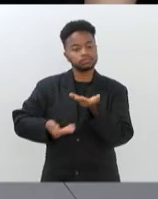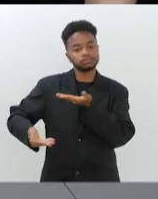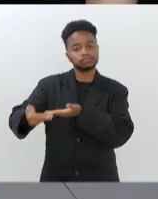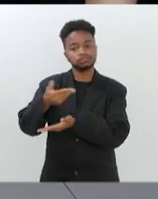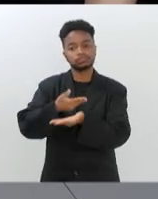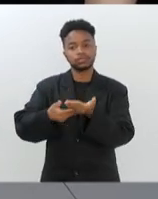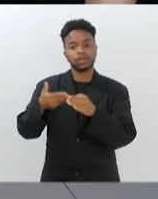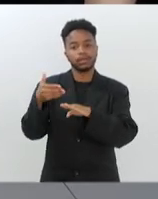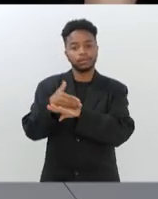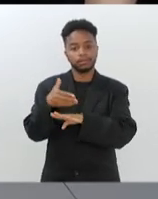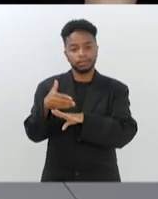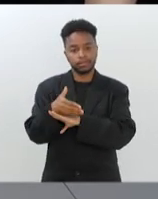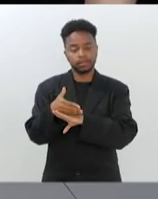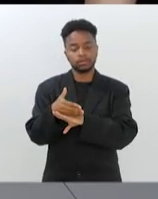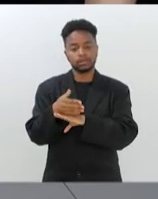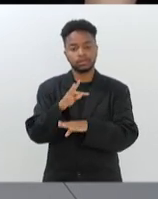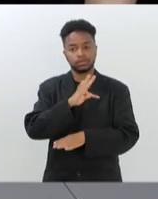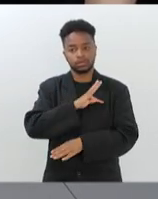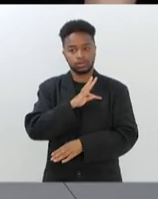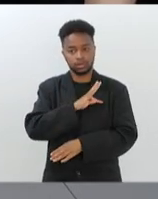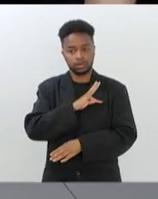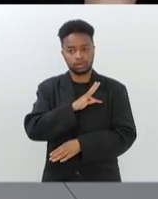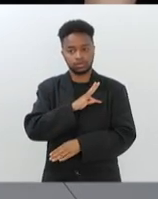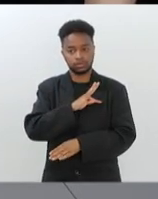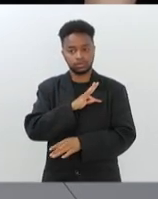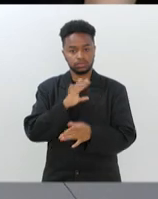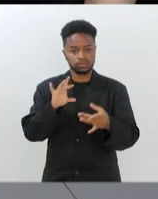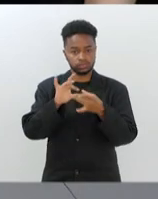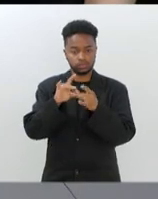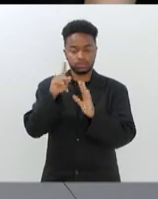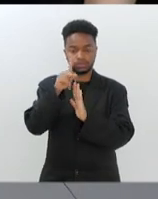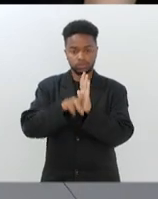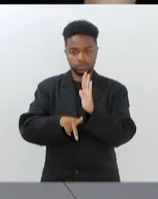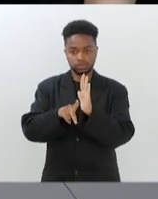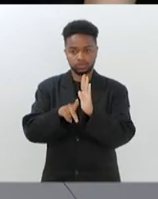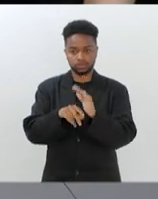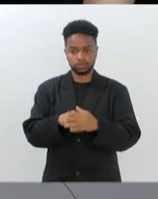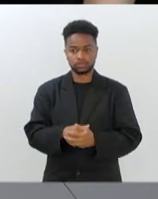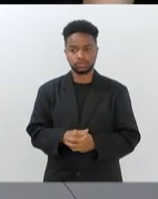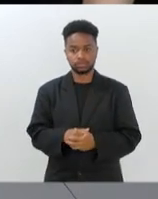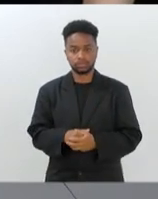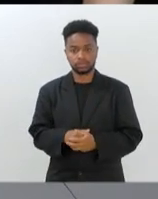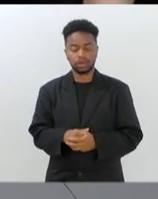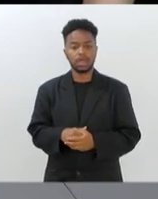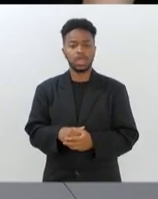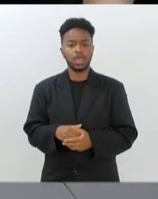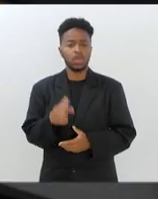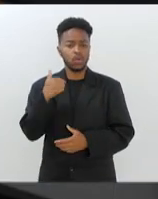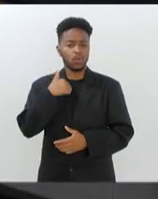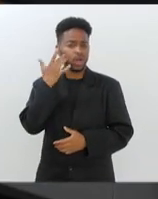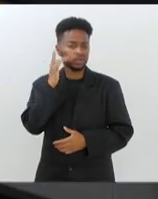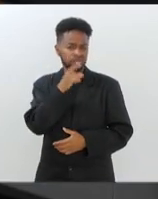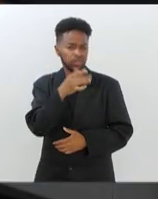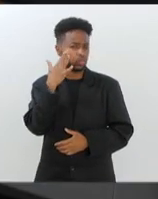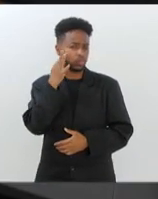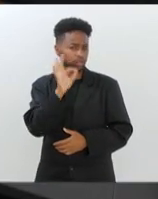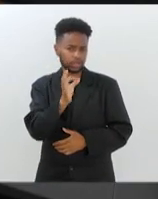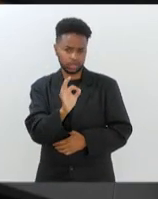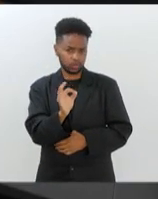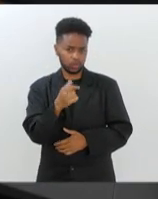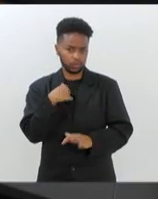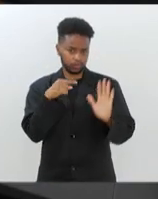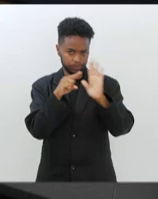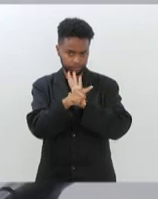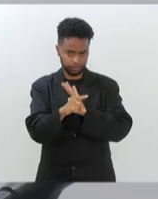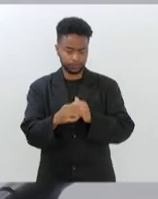participação dos técnicos envolvidos na no projeto e na campanha vou repetir acho que vossa senia não compreendeu o meu